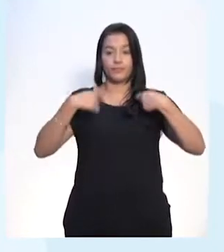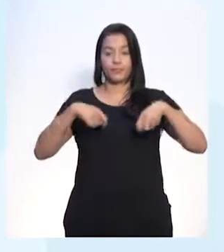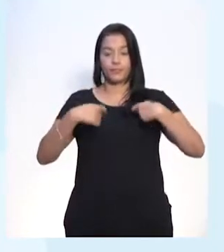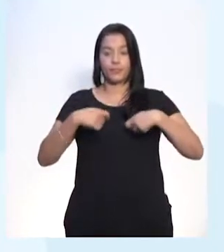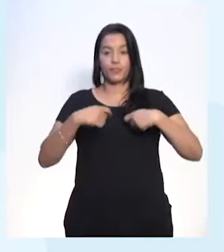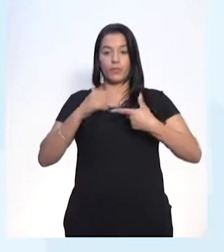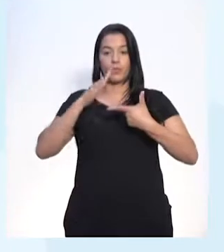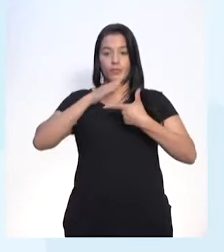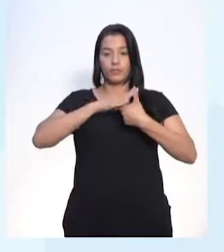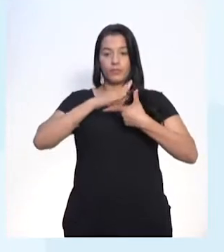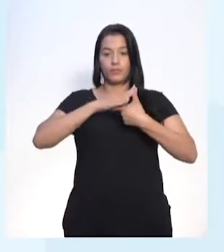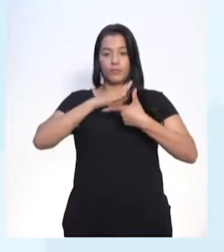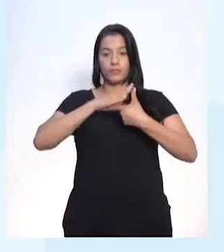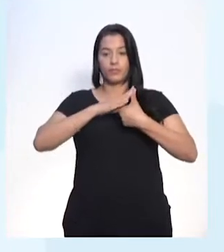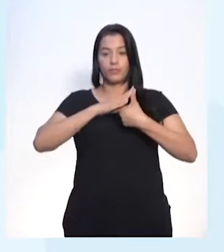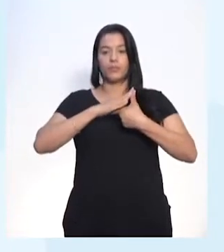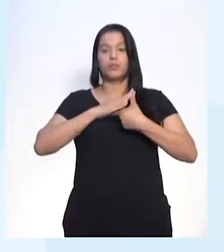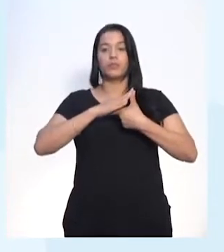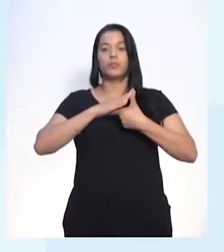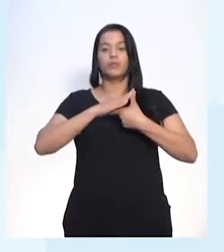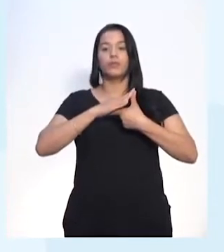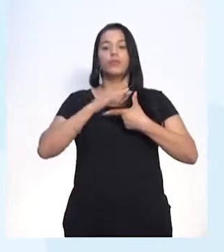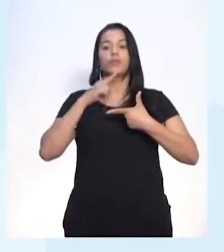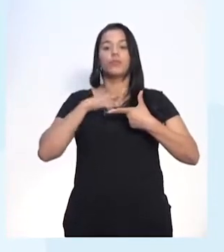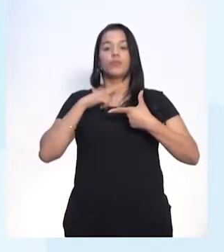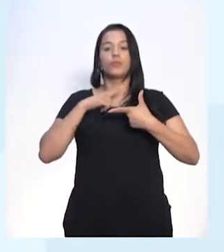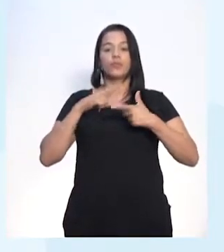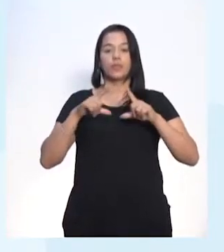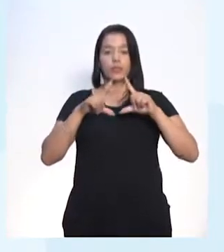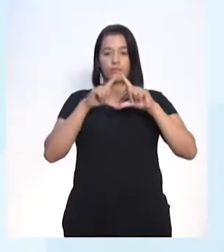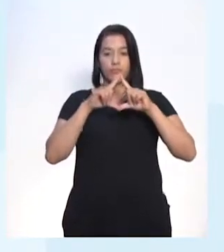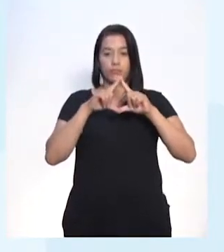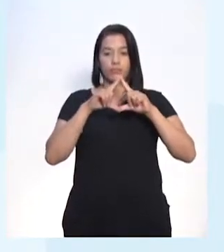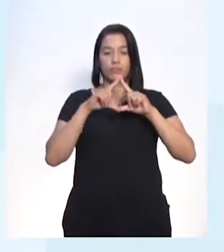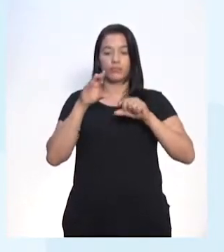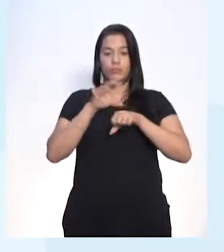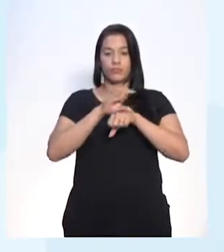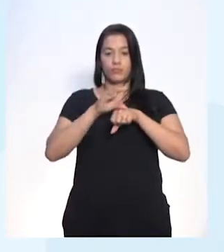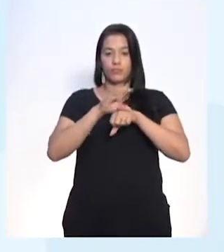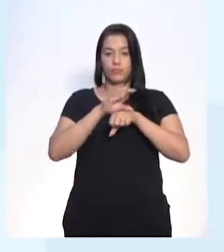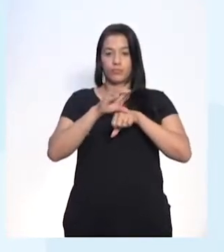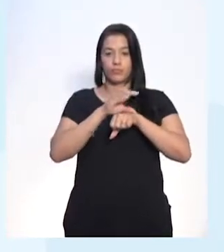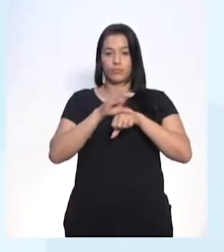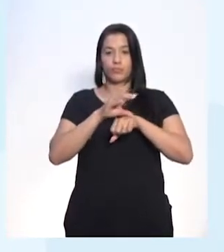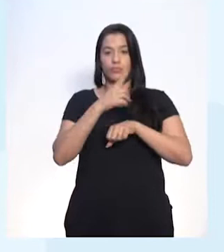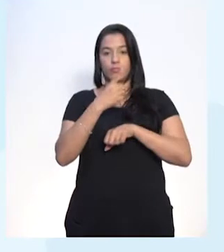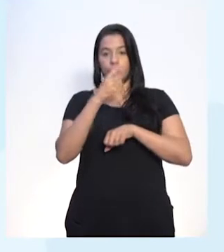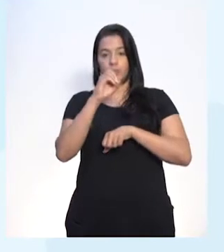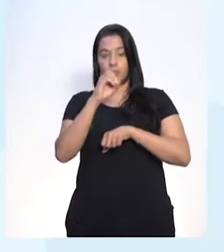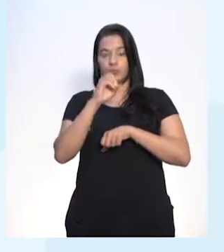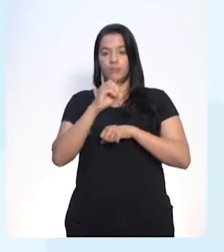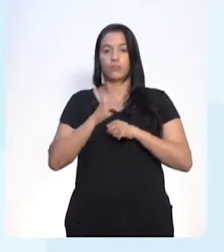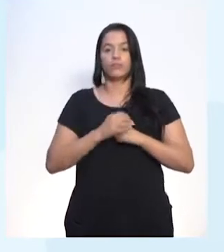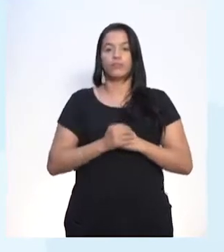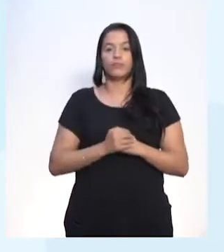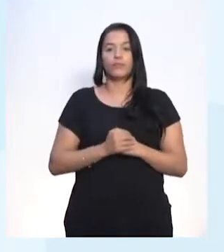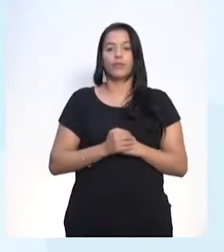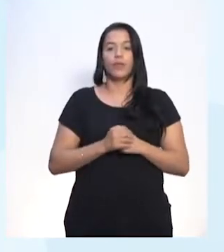cateto que forma o ângulo alfa neste triângulo cinza, que é o 10, e